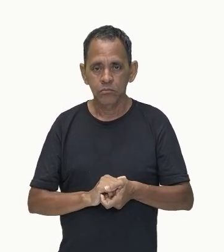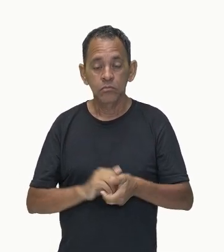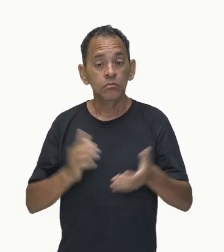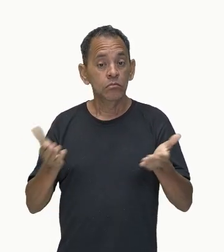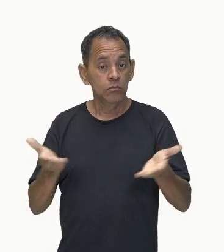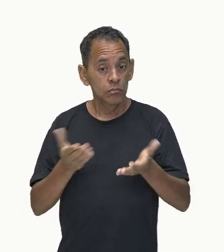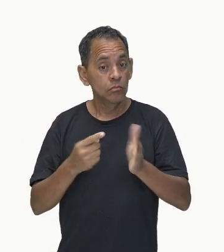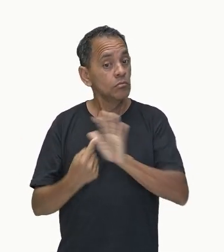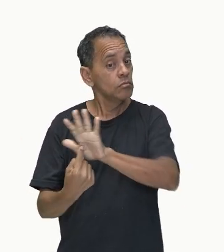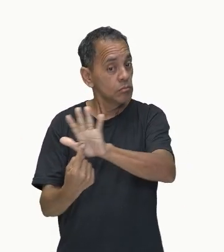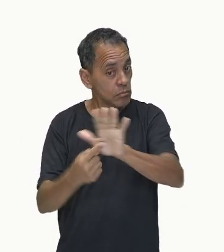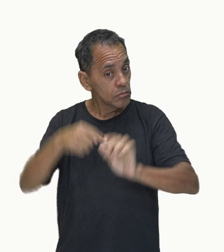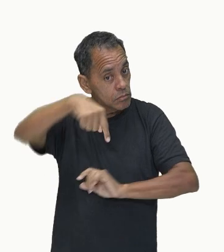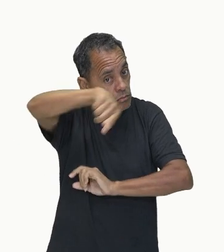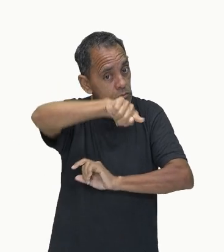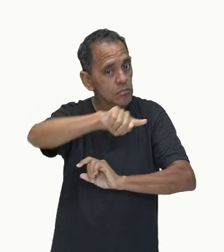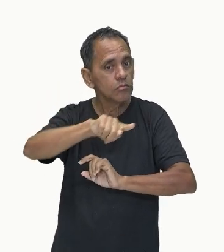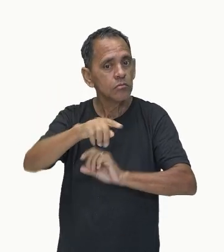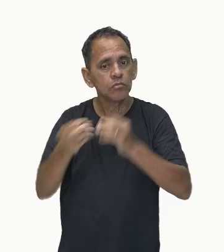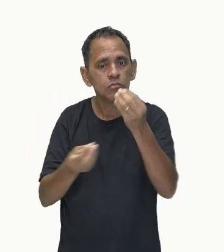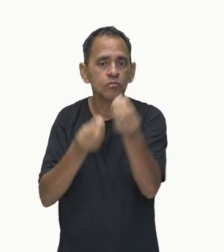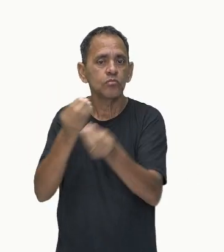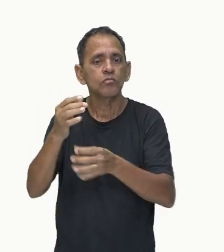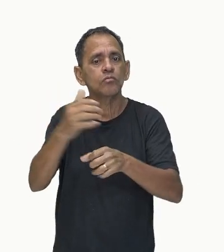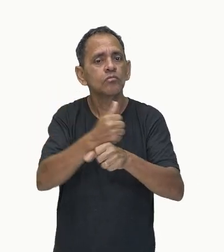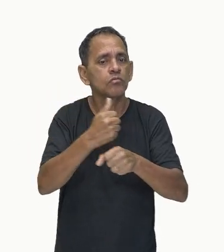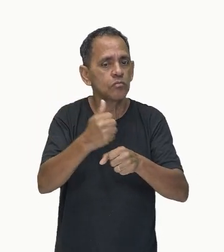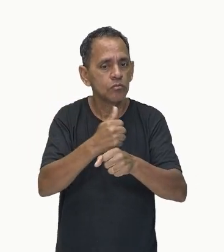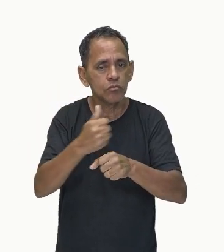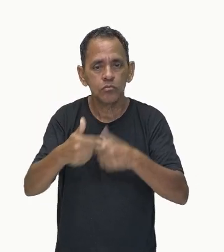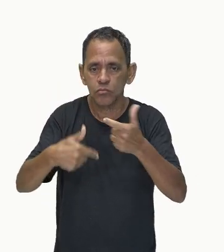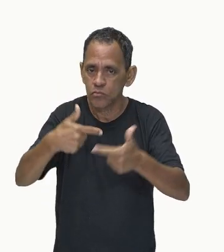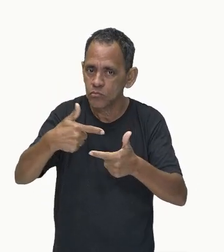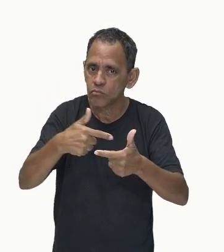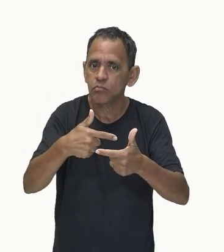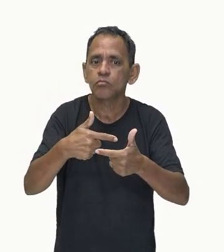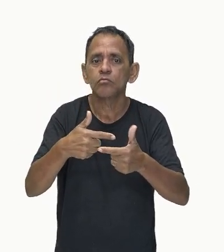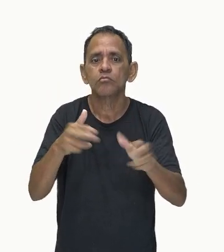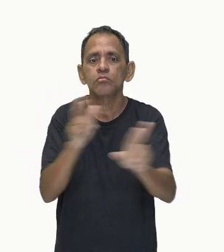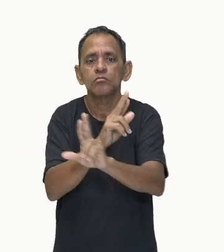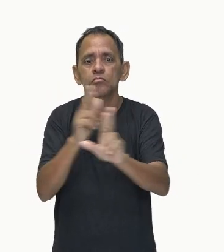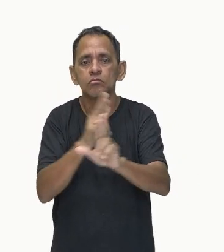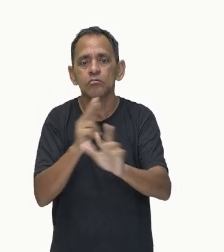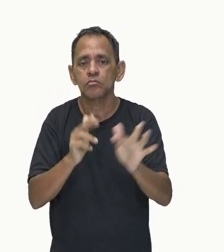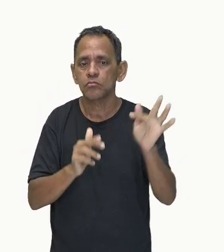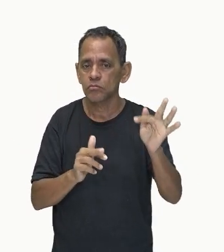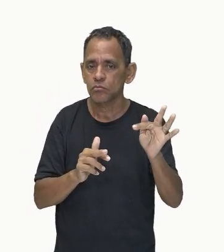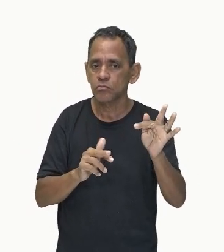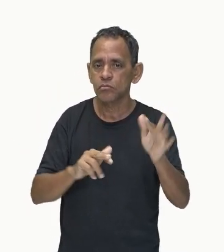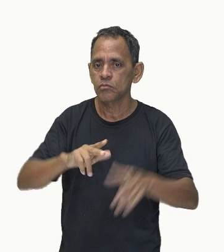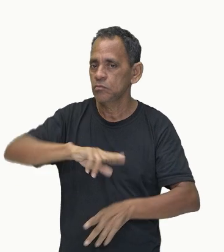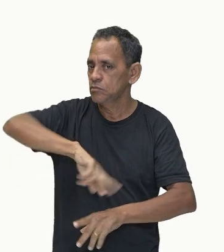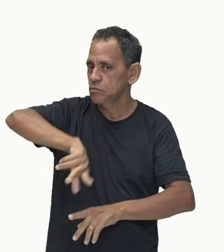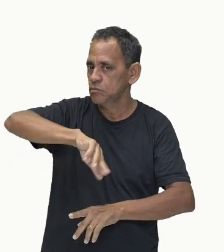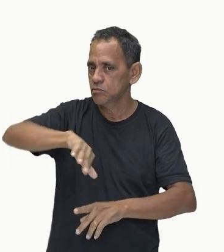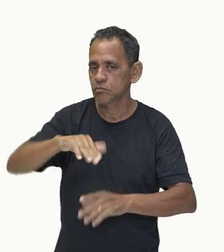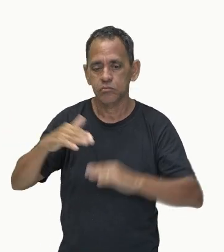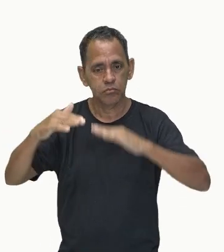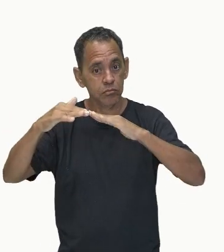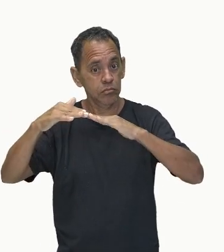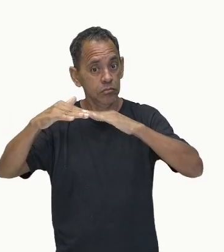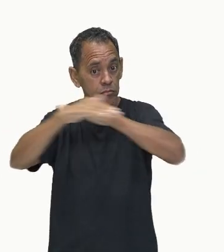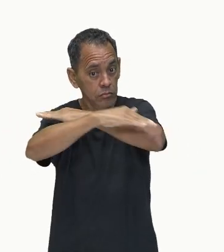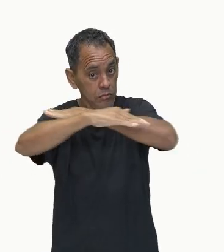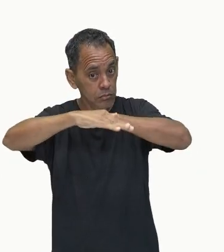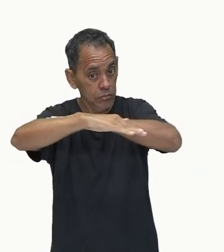trabalho de uma força que não é paralela ao deslocamento. E agora a gente vai para um caso